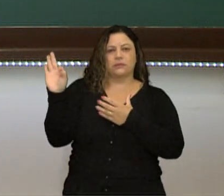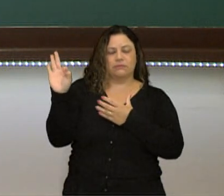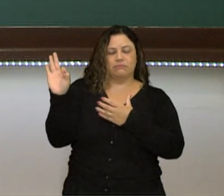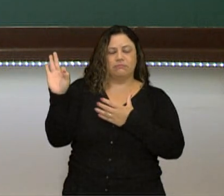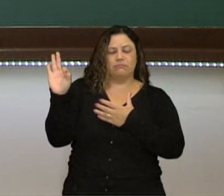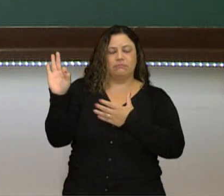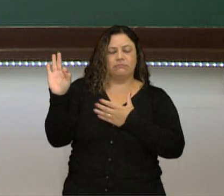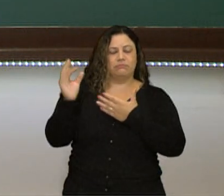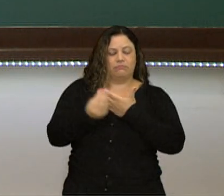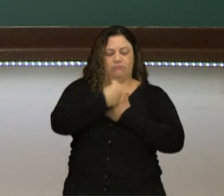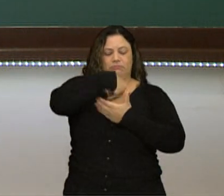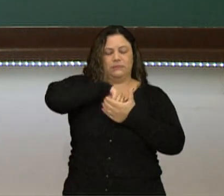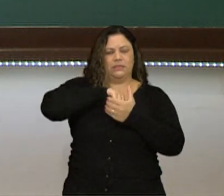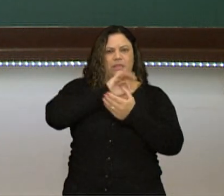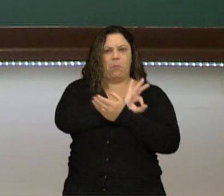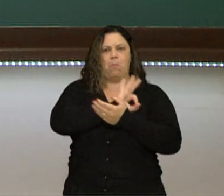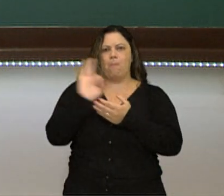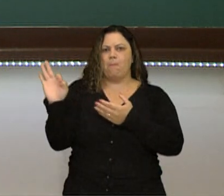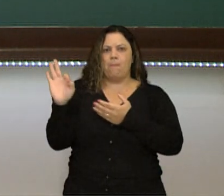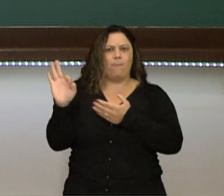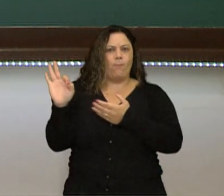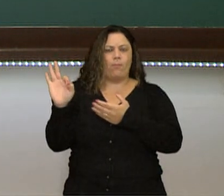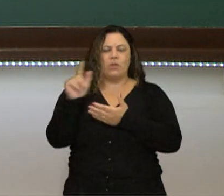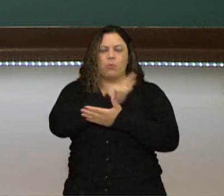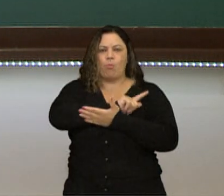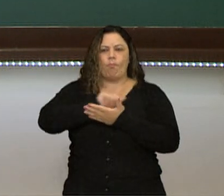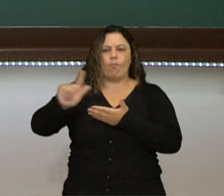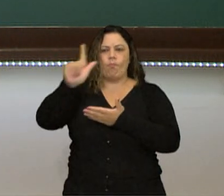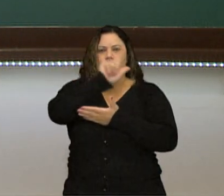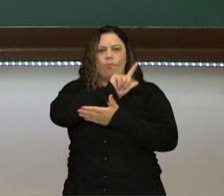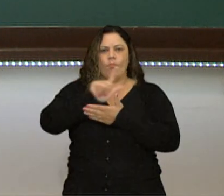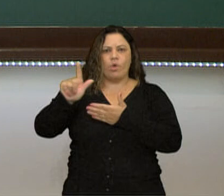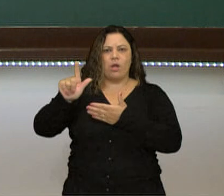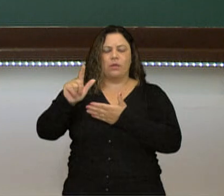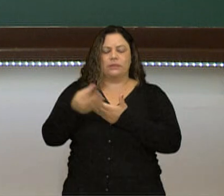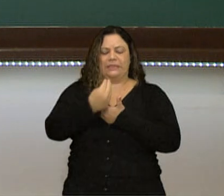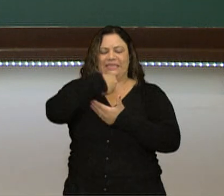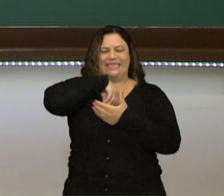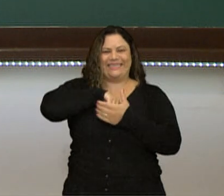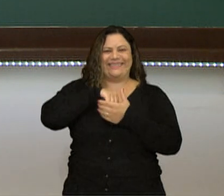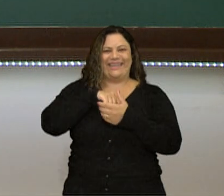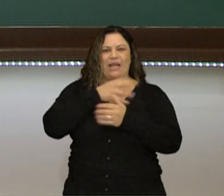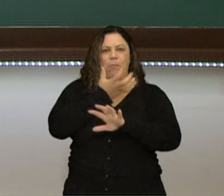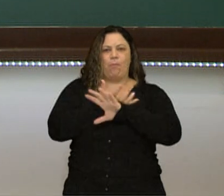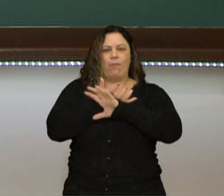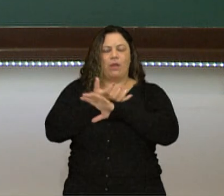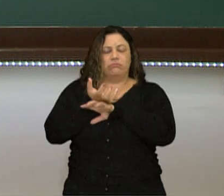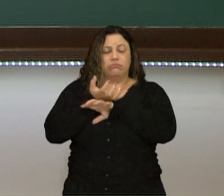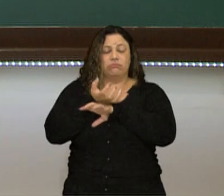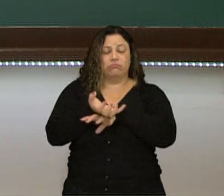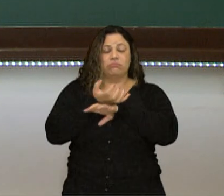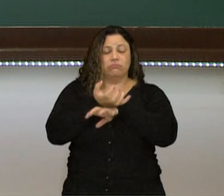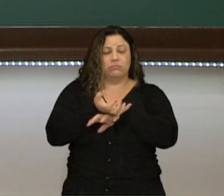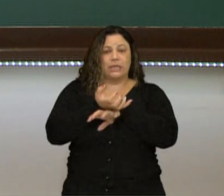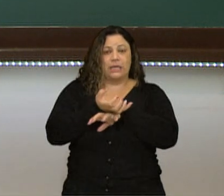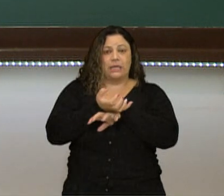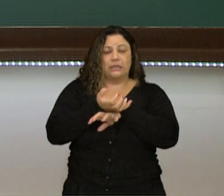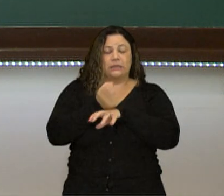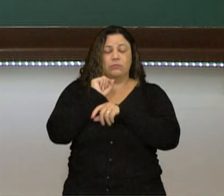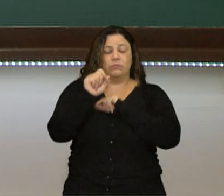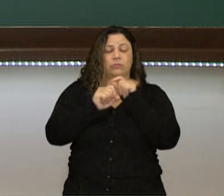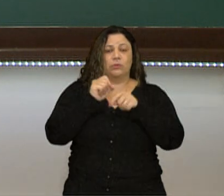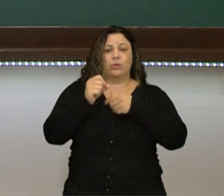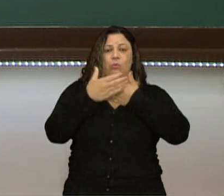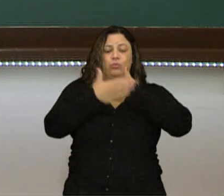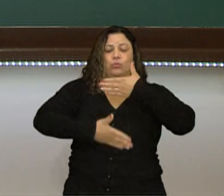não existe. Então, o interno dele é vazio. O que aparenta é só o